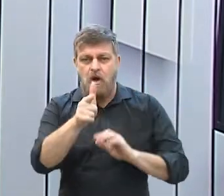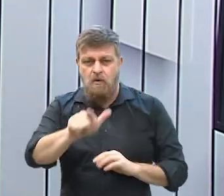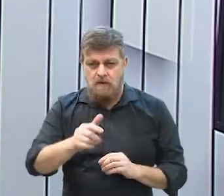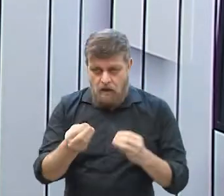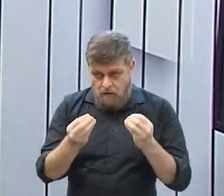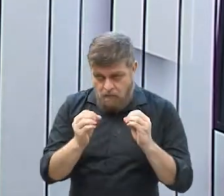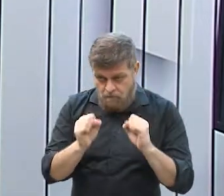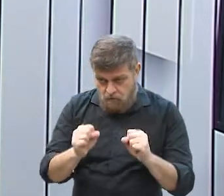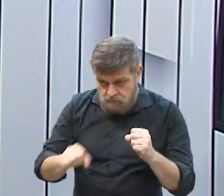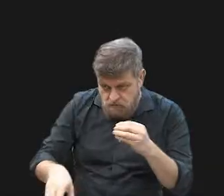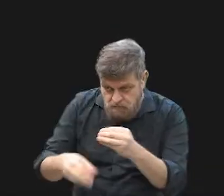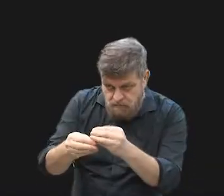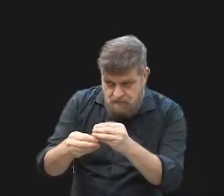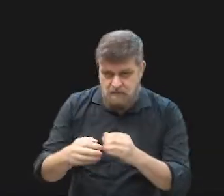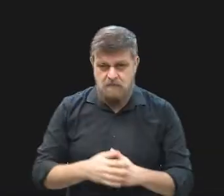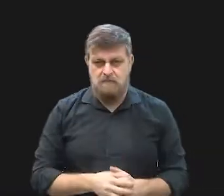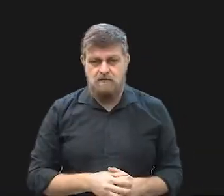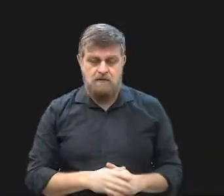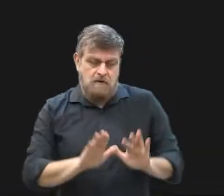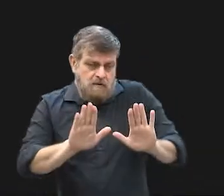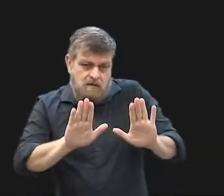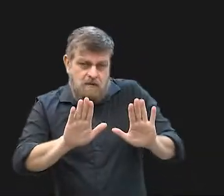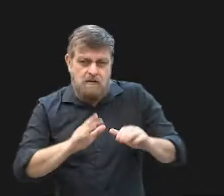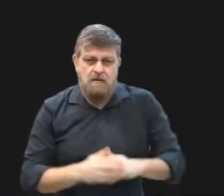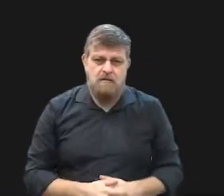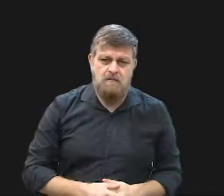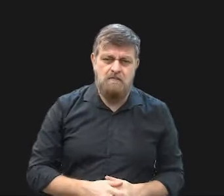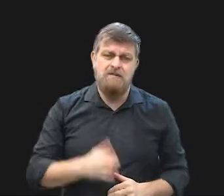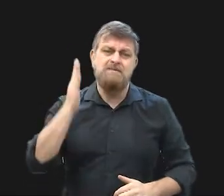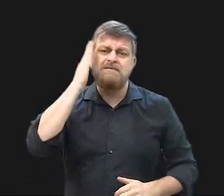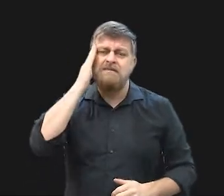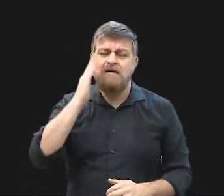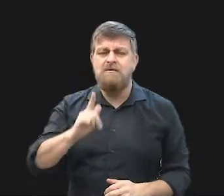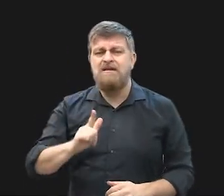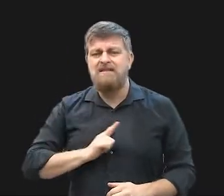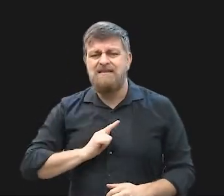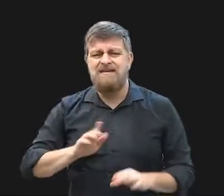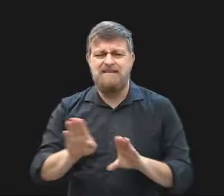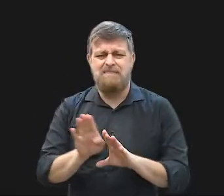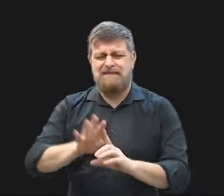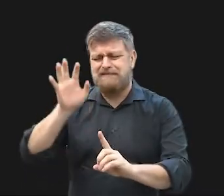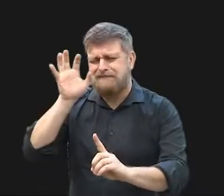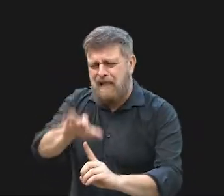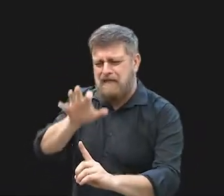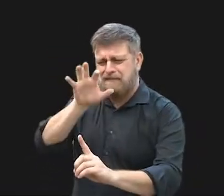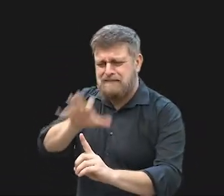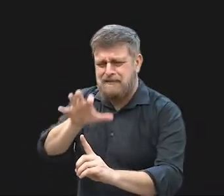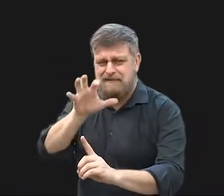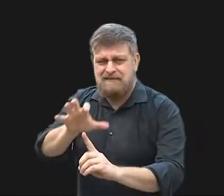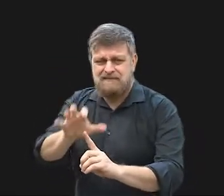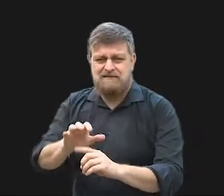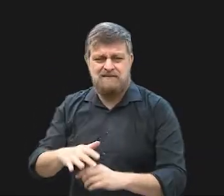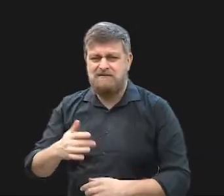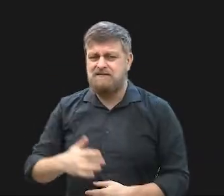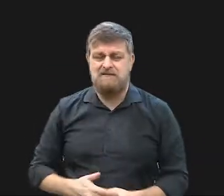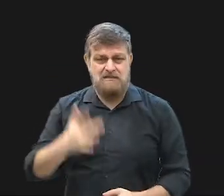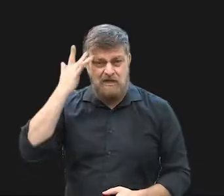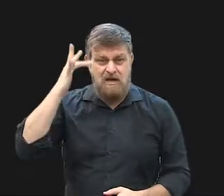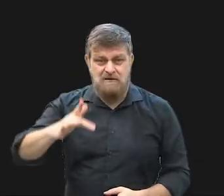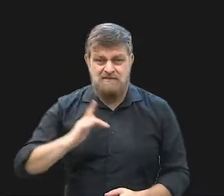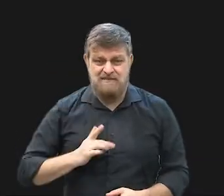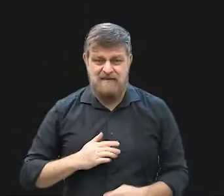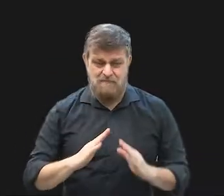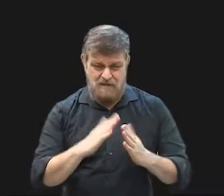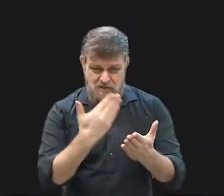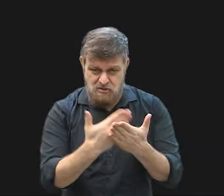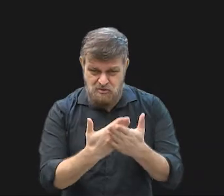pode falar. Não, e a gente sabe que existe ainda uma pressão muito grande. A gente nem sabe se vai voltar esse ano, se voltar com